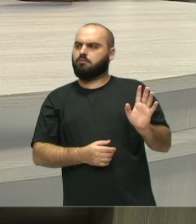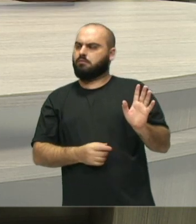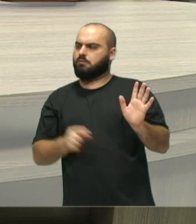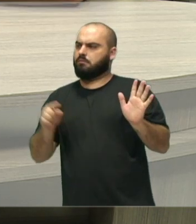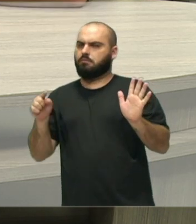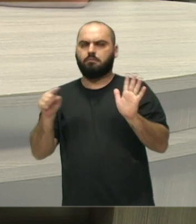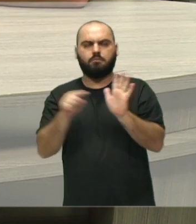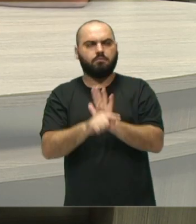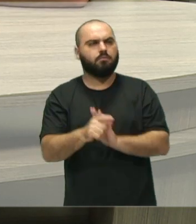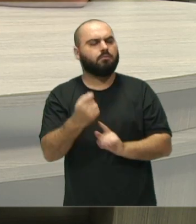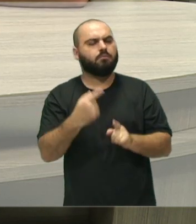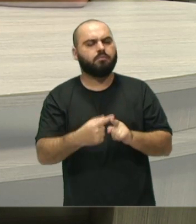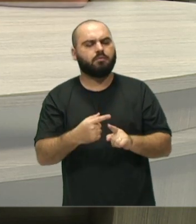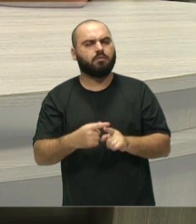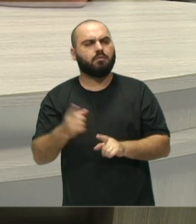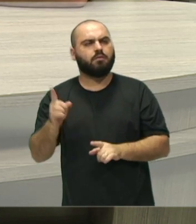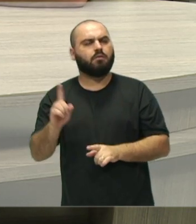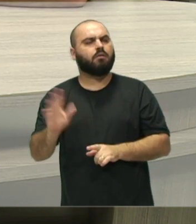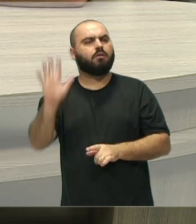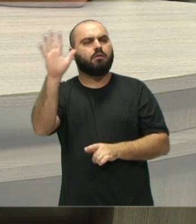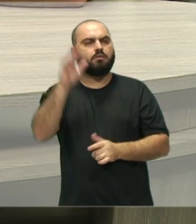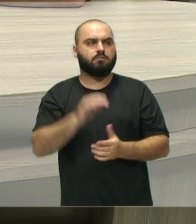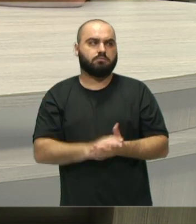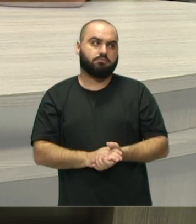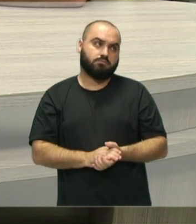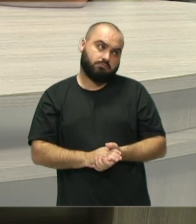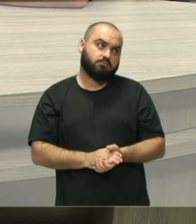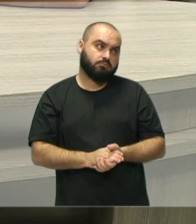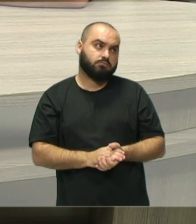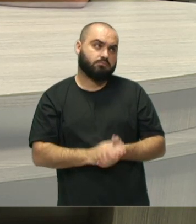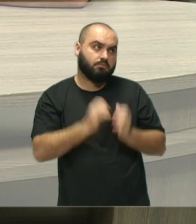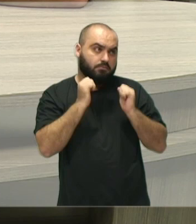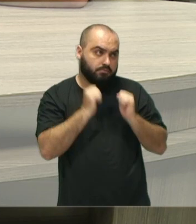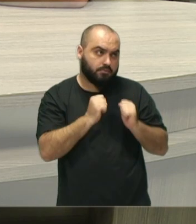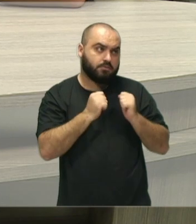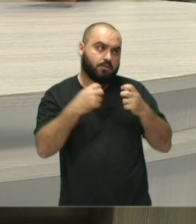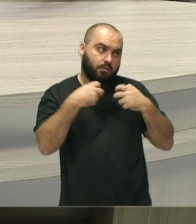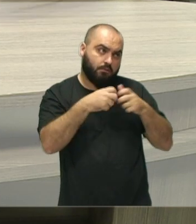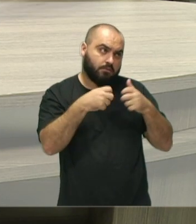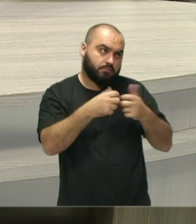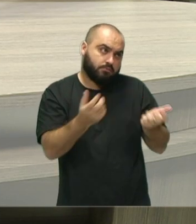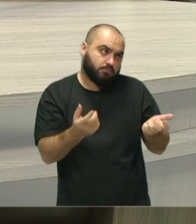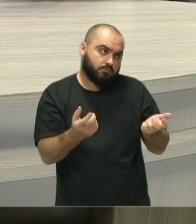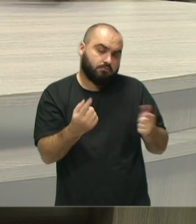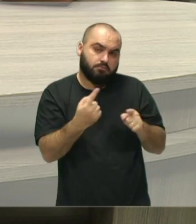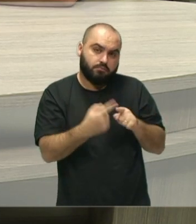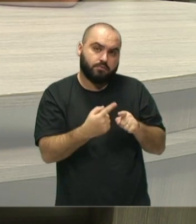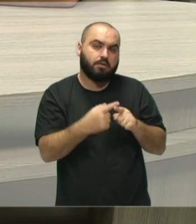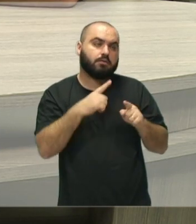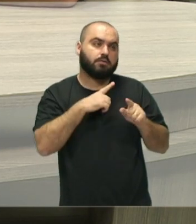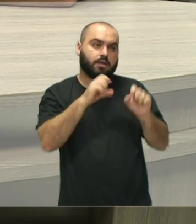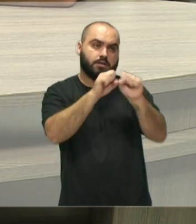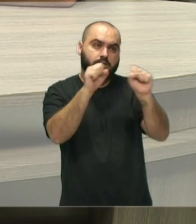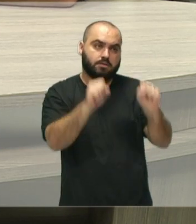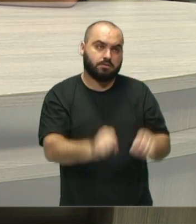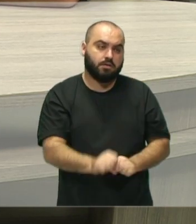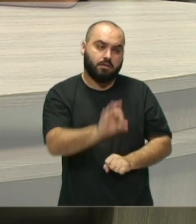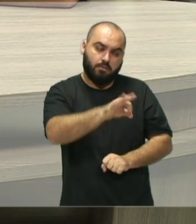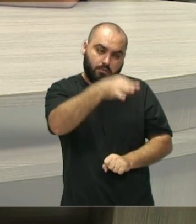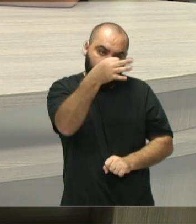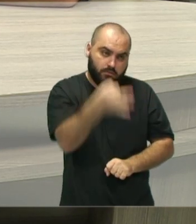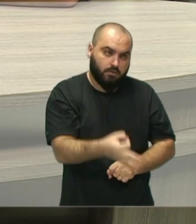é tão caro o estacionamento? Ele me falou, o senhor podia ter vindo de transporte coletivo, porque nós temos um sistema de transporte